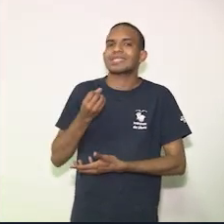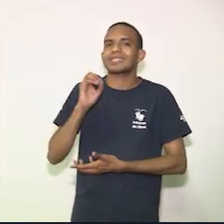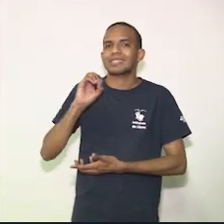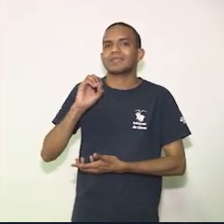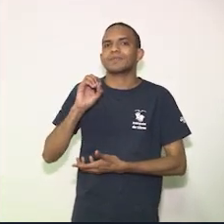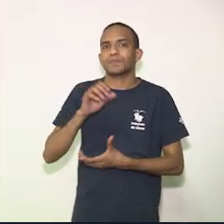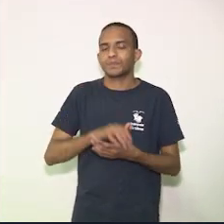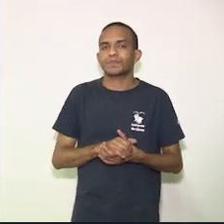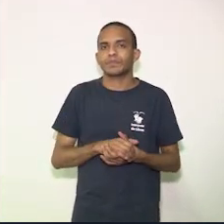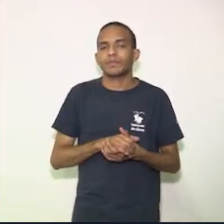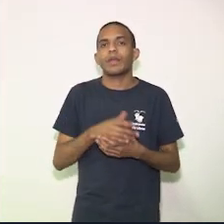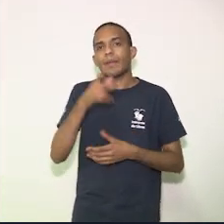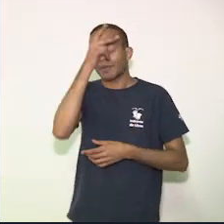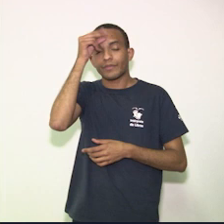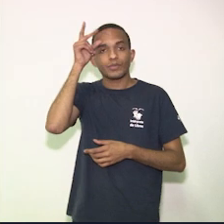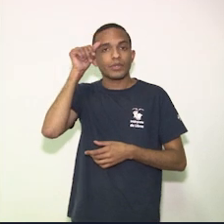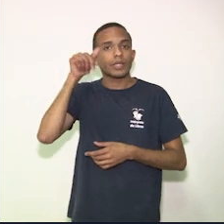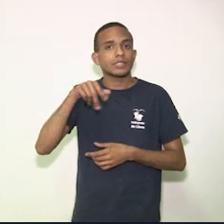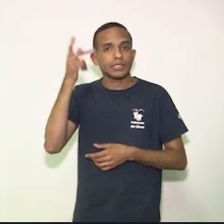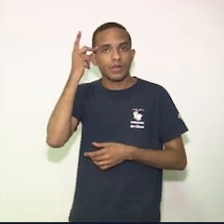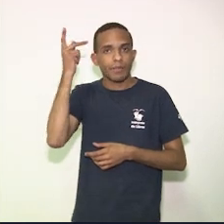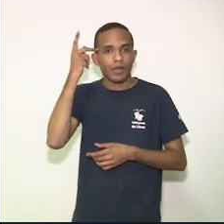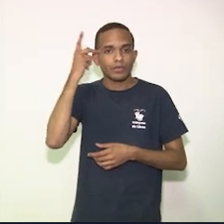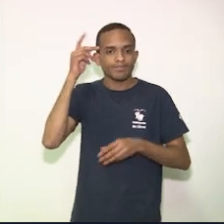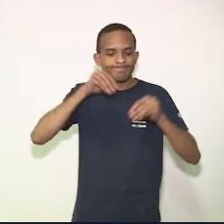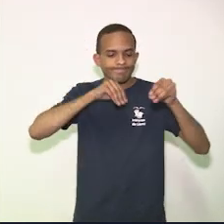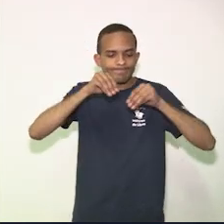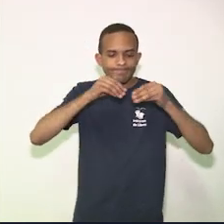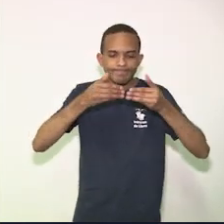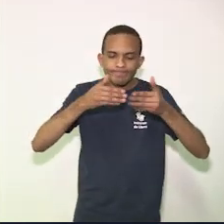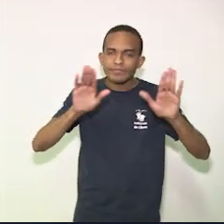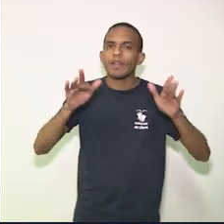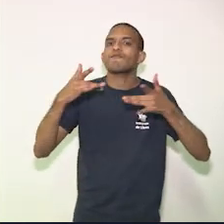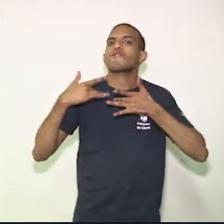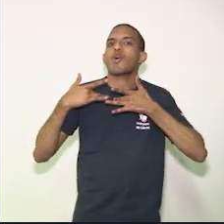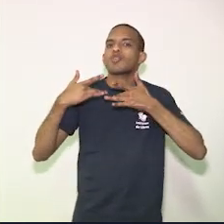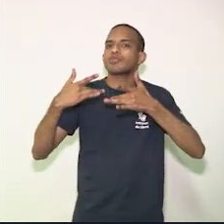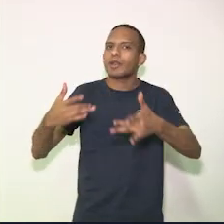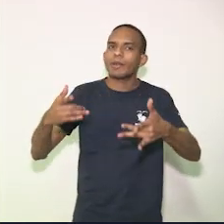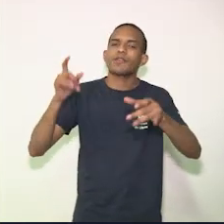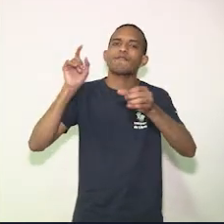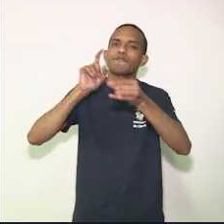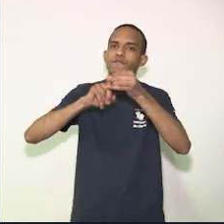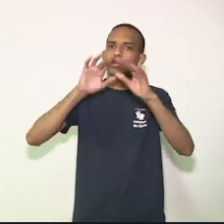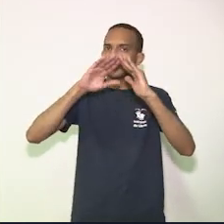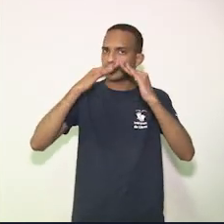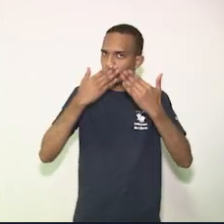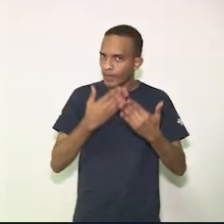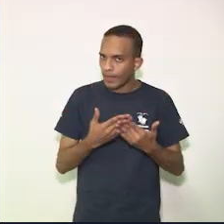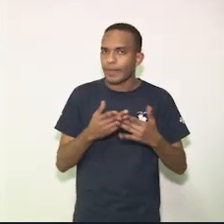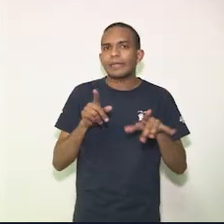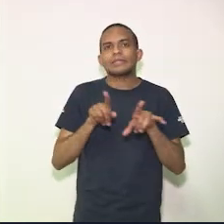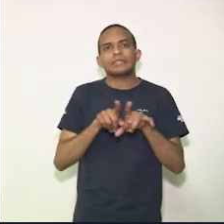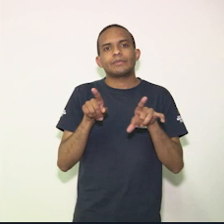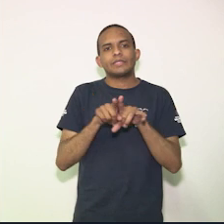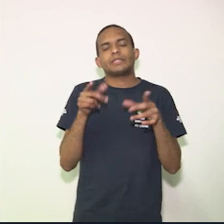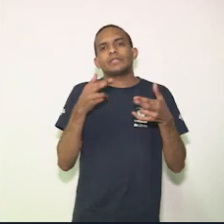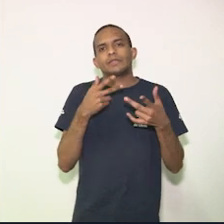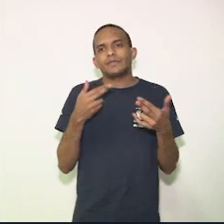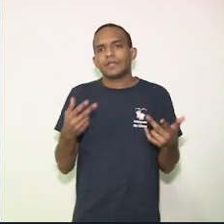A Prefeitura Municipal de São Paulo flexibilizou voluntariamente o retorno escolar e